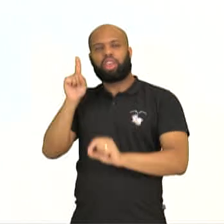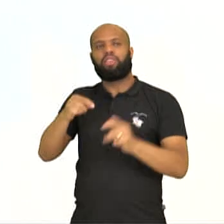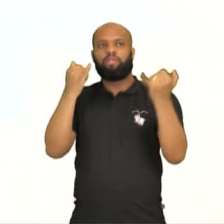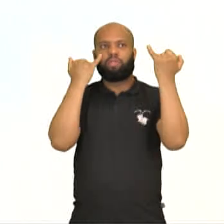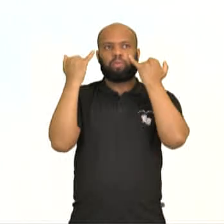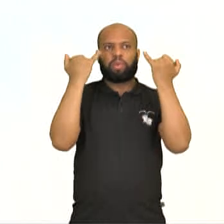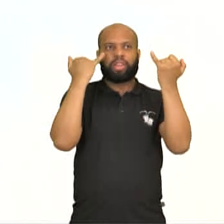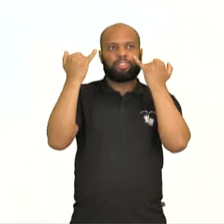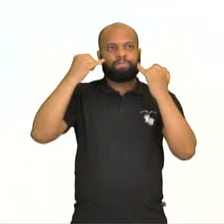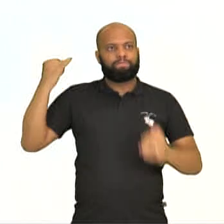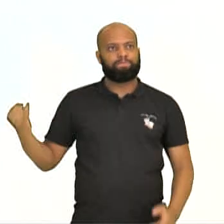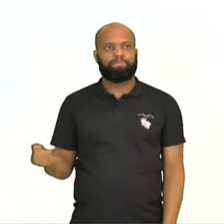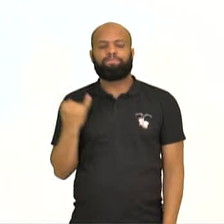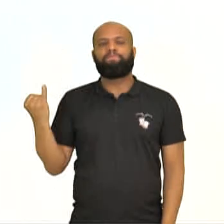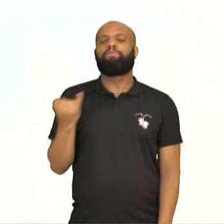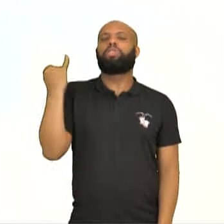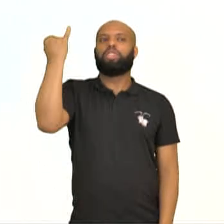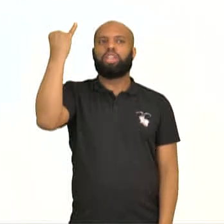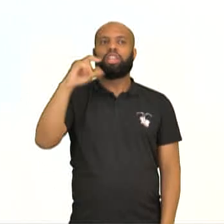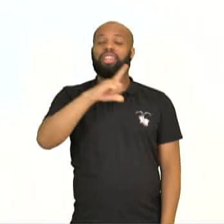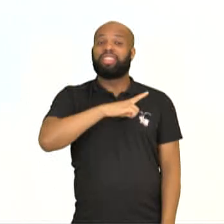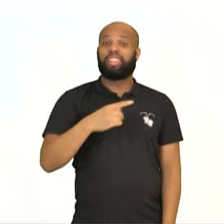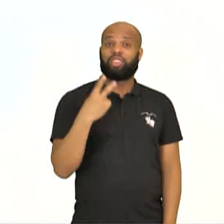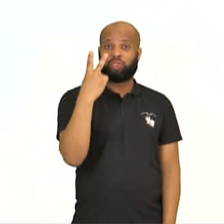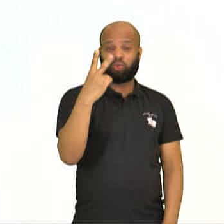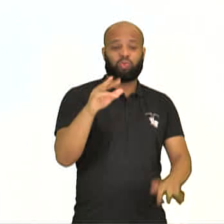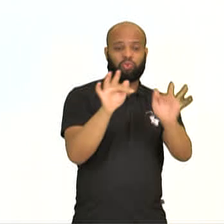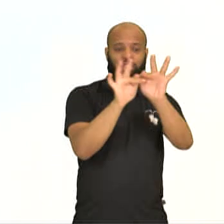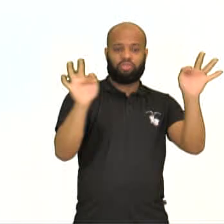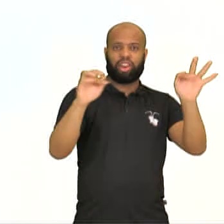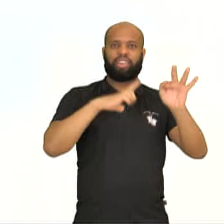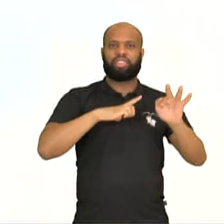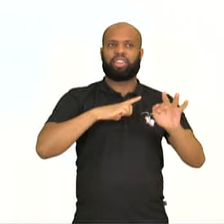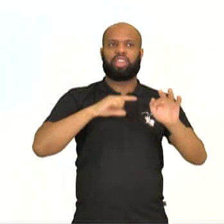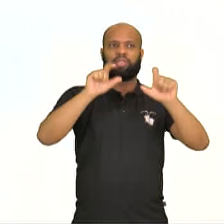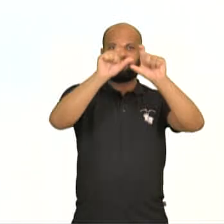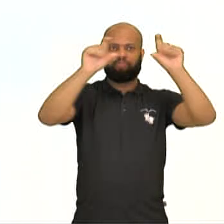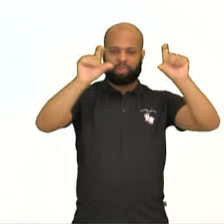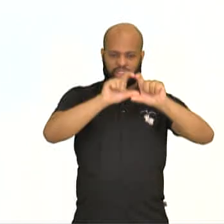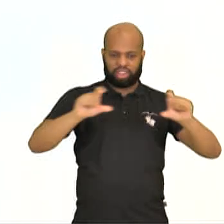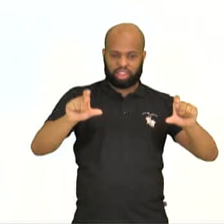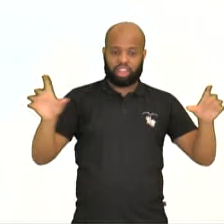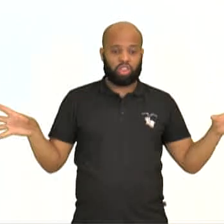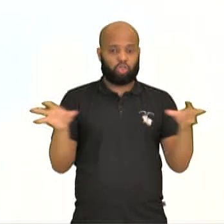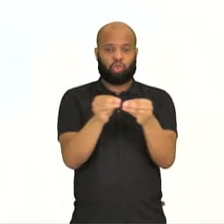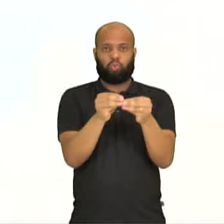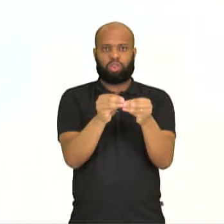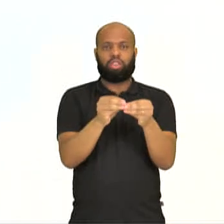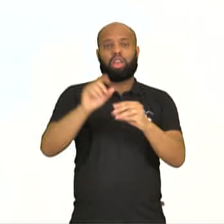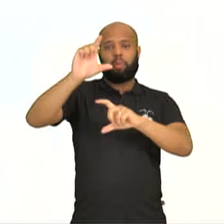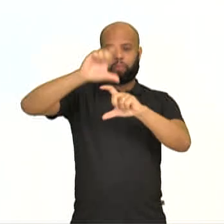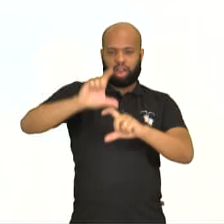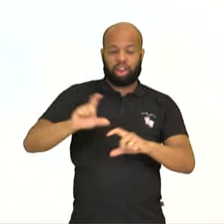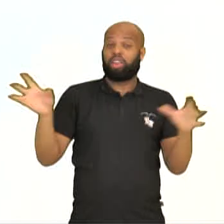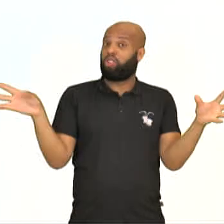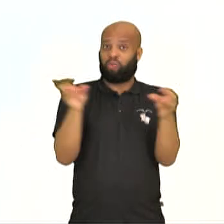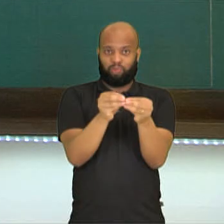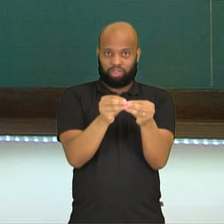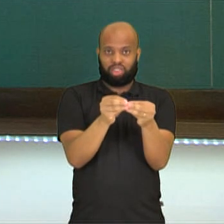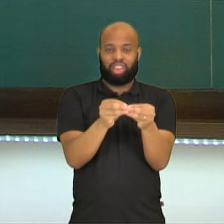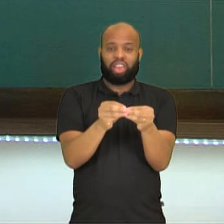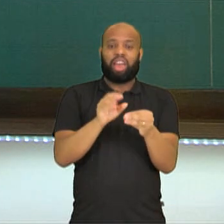né? Nós temos 2 frases, né? 2 períodos, resumindo 2 parágrafos. É